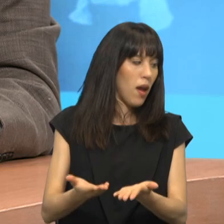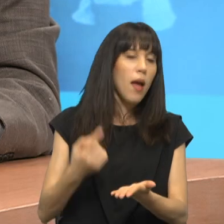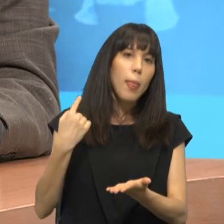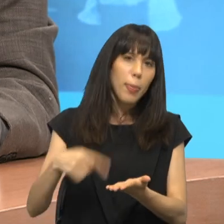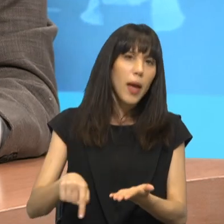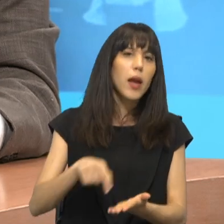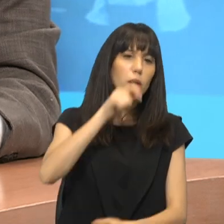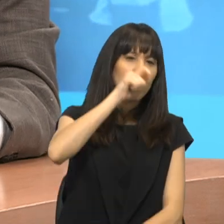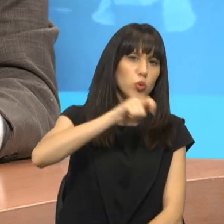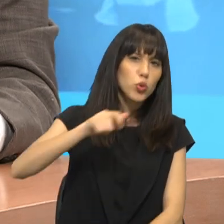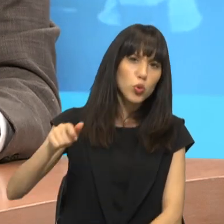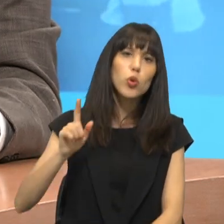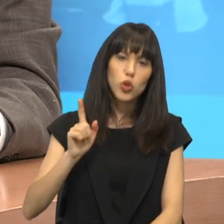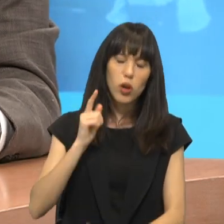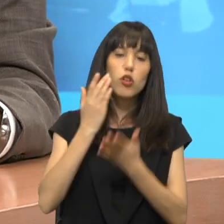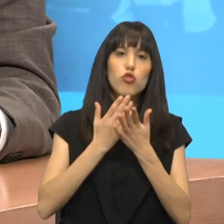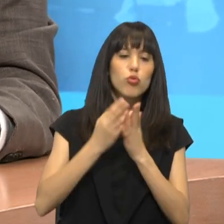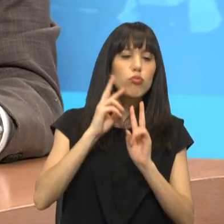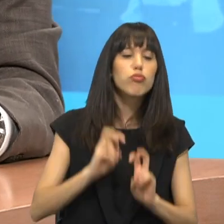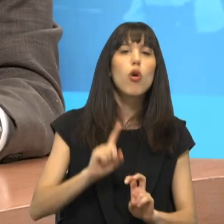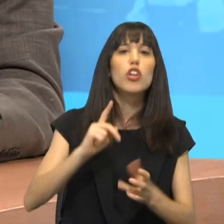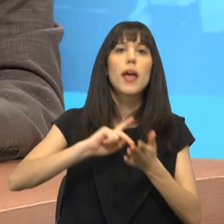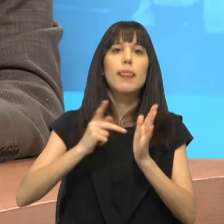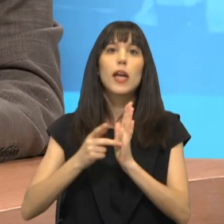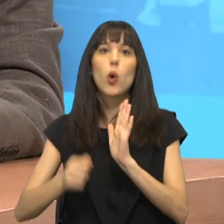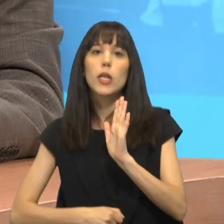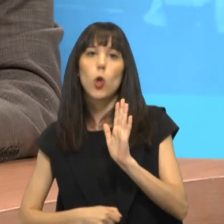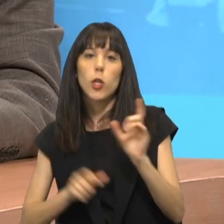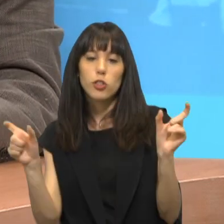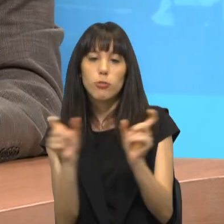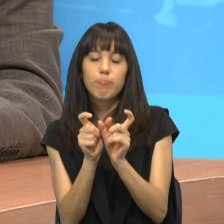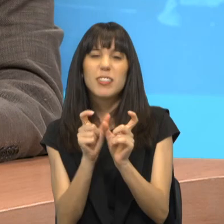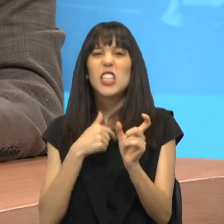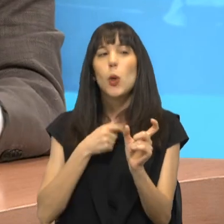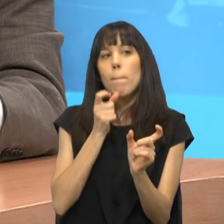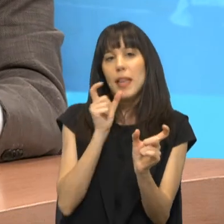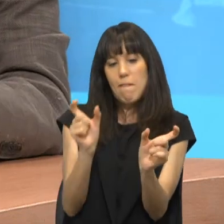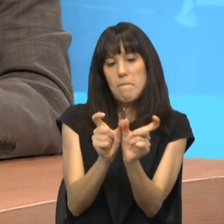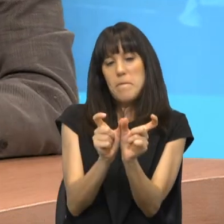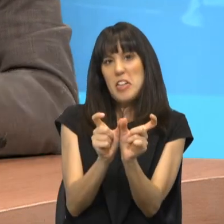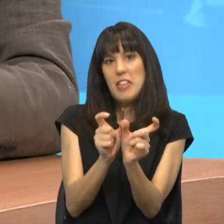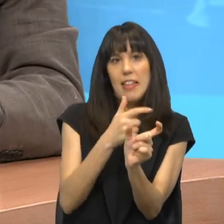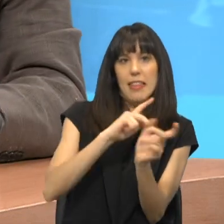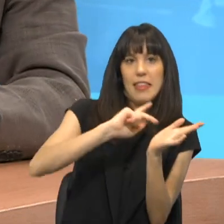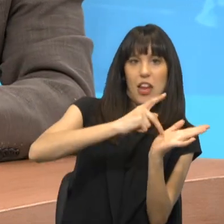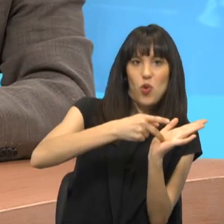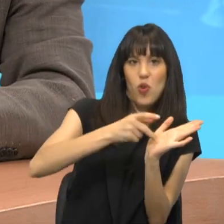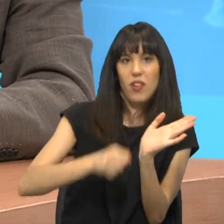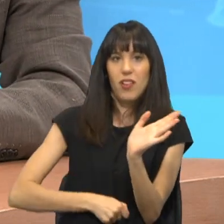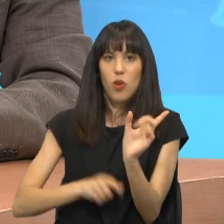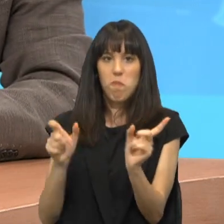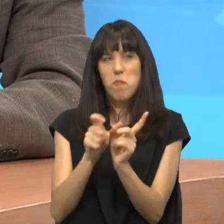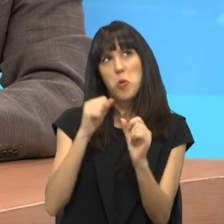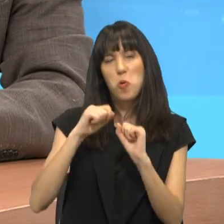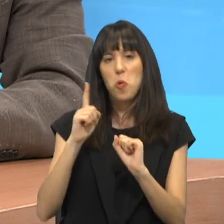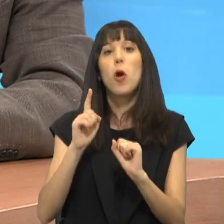ala dos tecnocatólicos. Eu não sei se estaria completamente de acordo com esta designação, mas são no fundo católicos que vindos